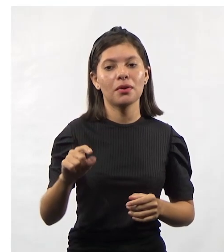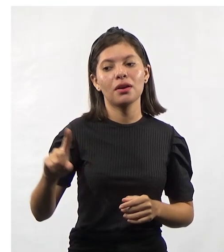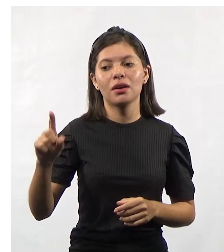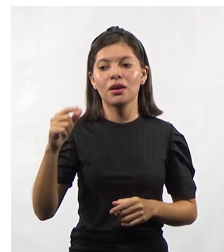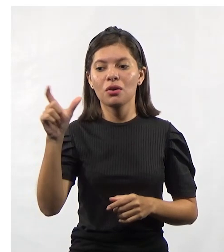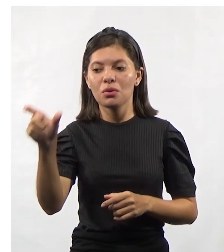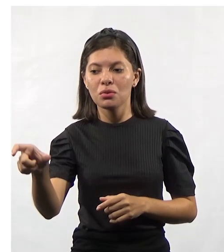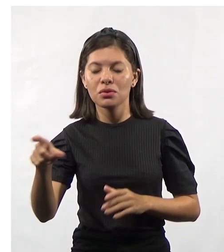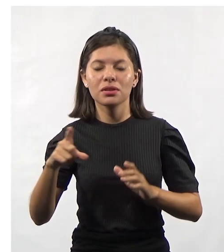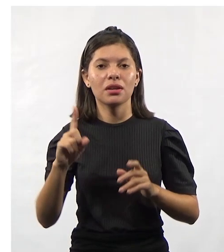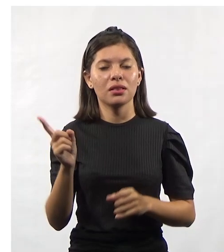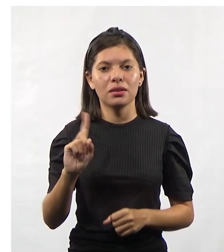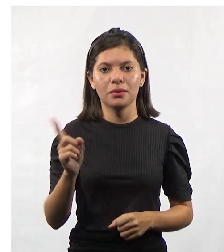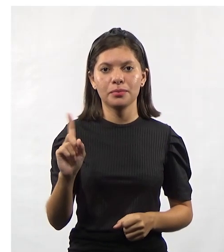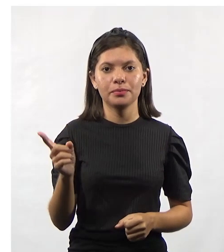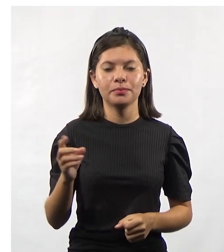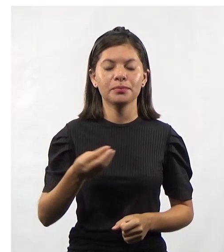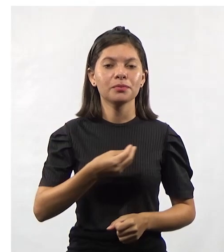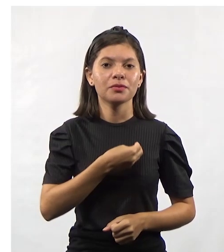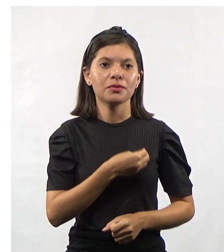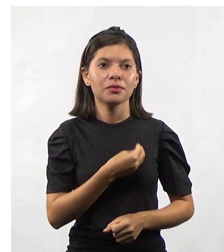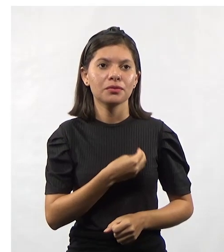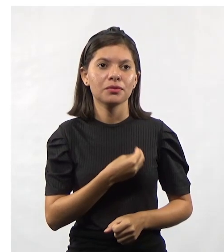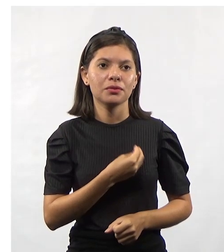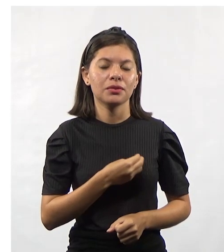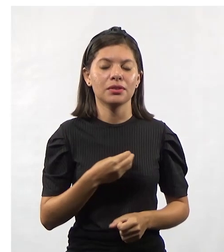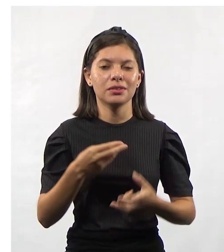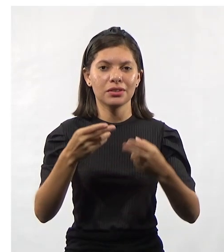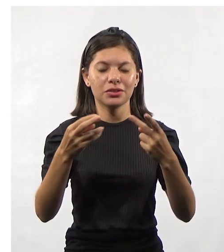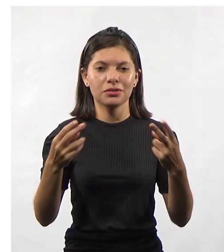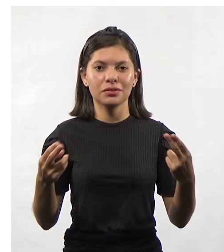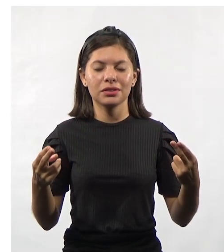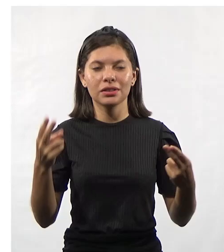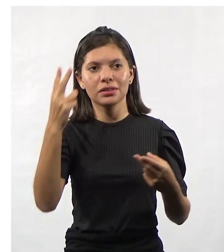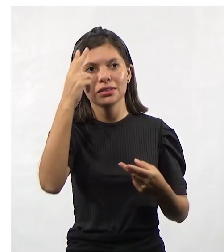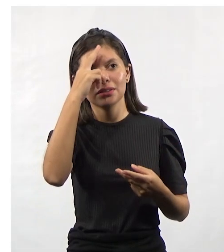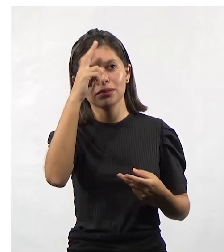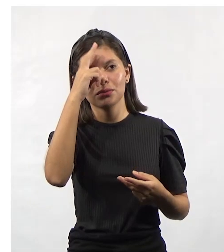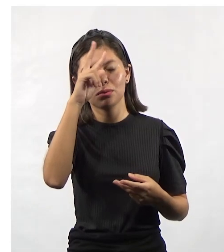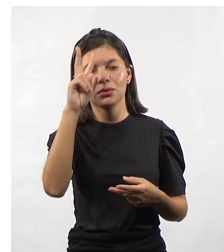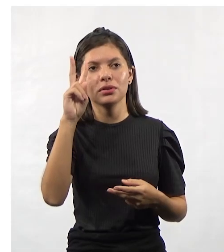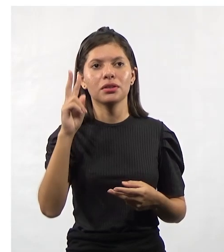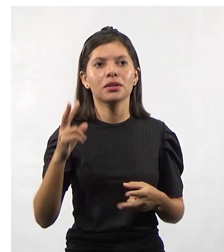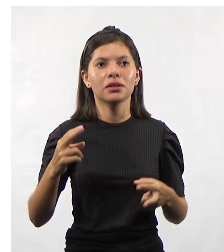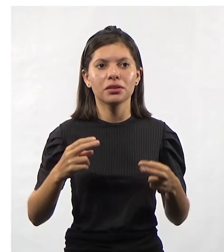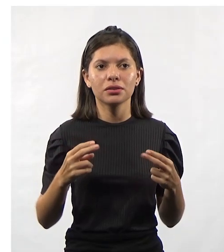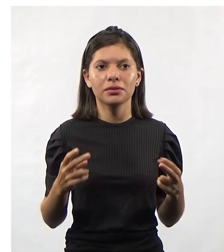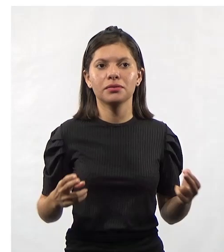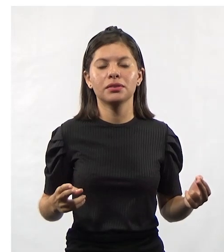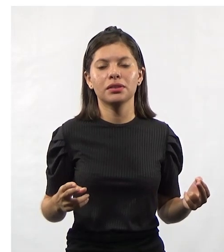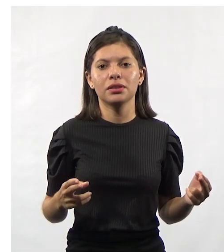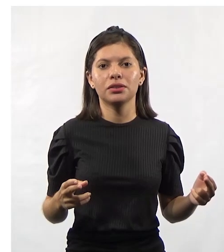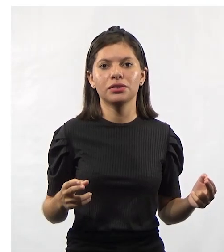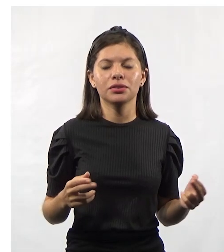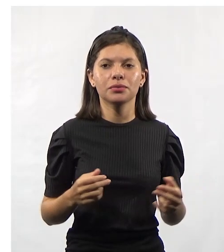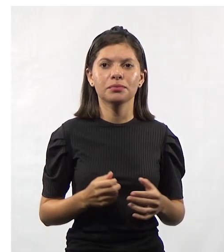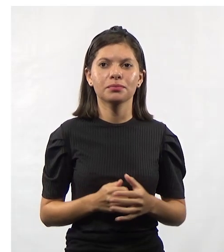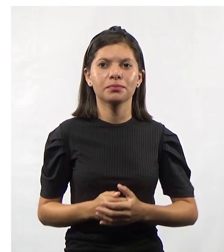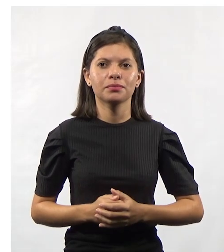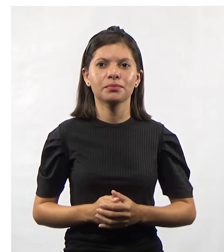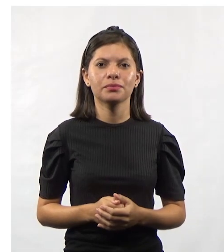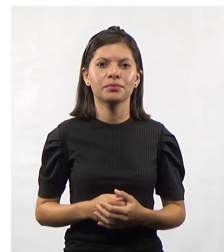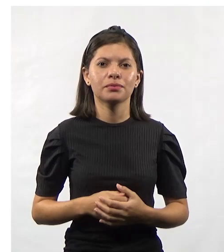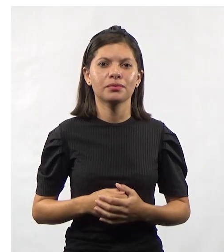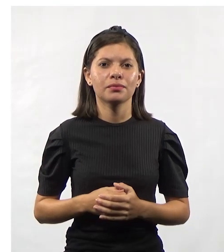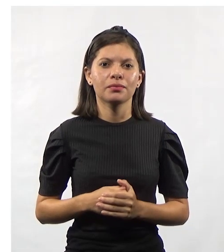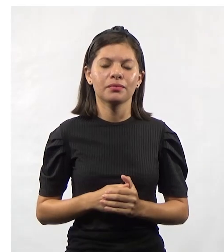a outra de outra forma. Por quê? Porque a vivência dela é outra, a história dela é outra, né? Então,